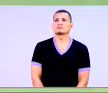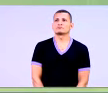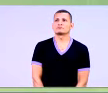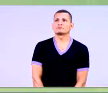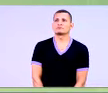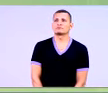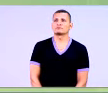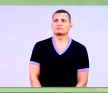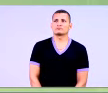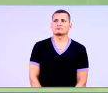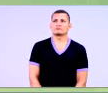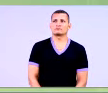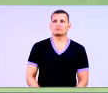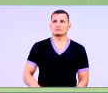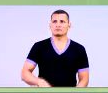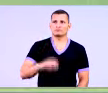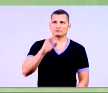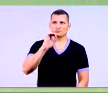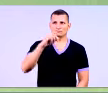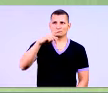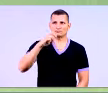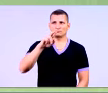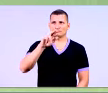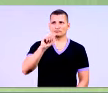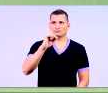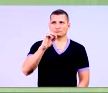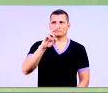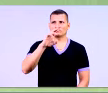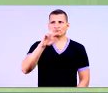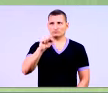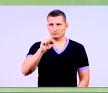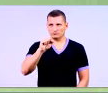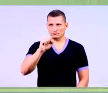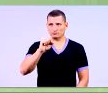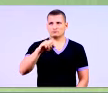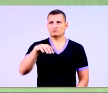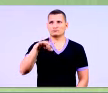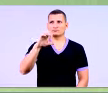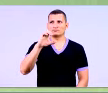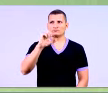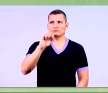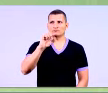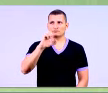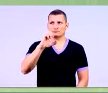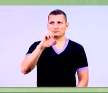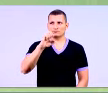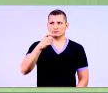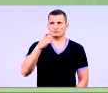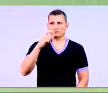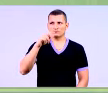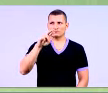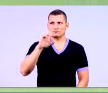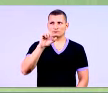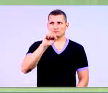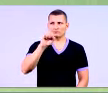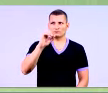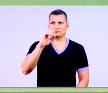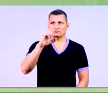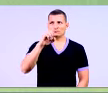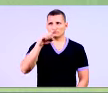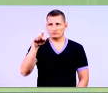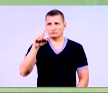só para os operadores e as expressões aritméticas são responsáveis pelas operações matemáticas realizadas no